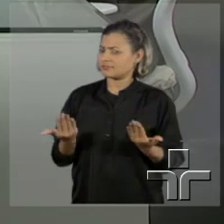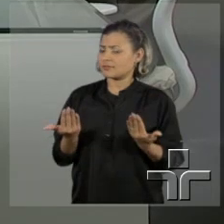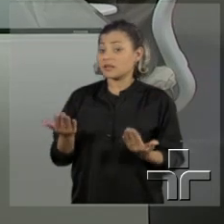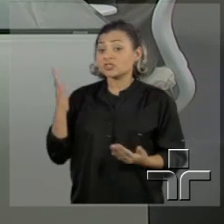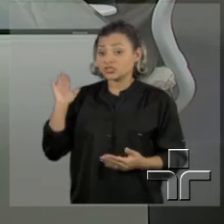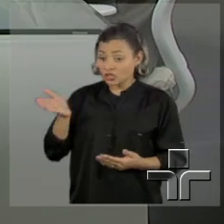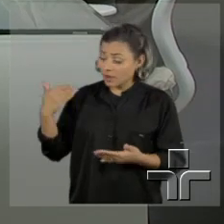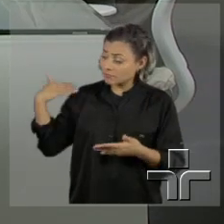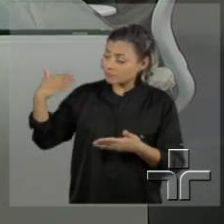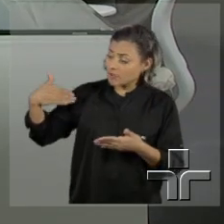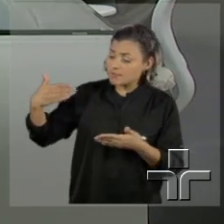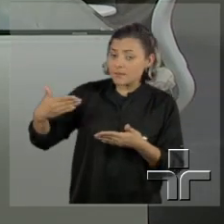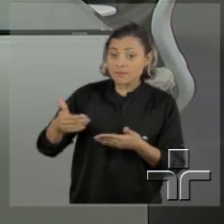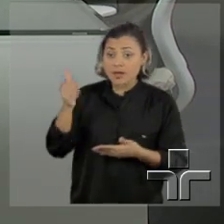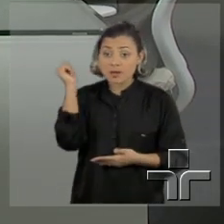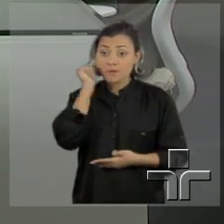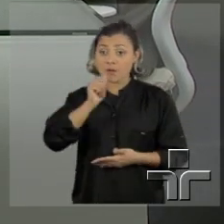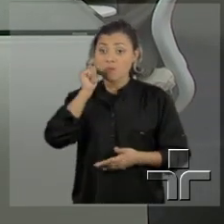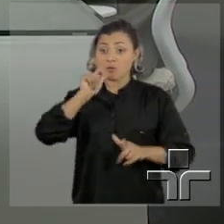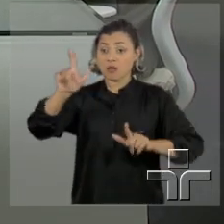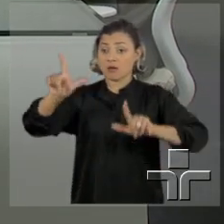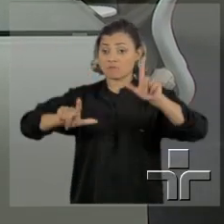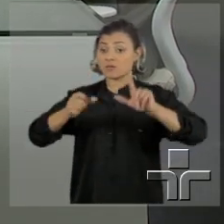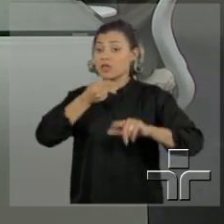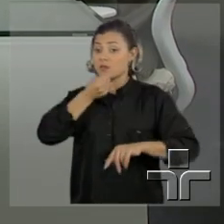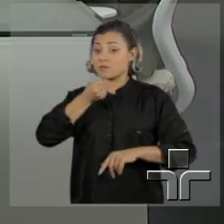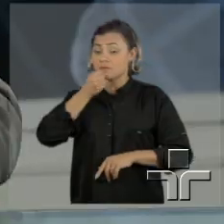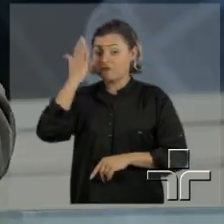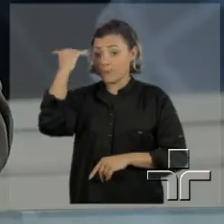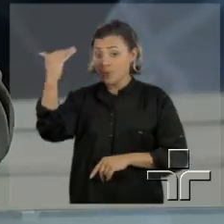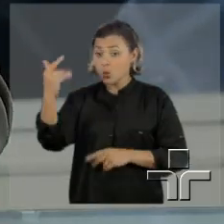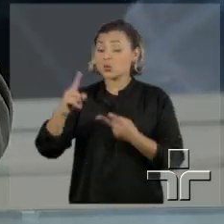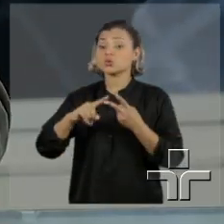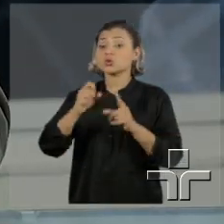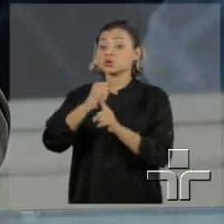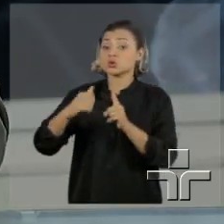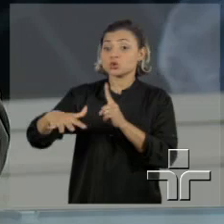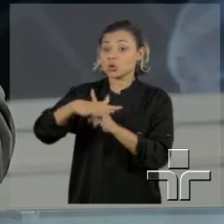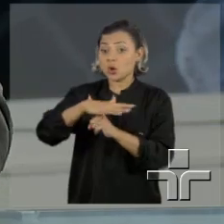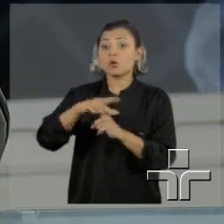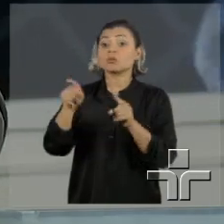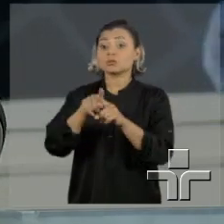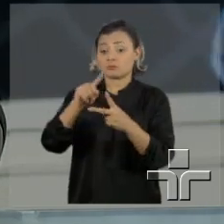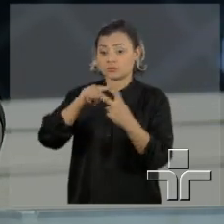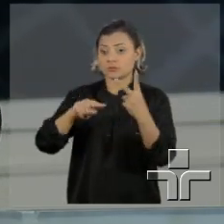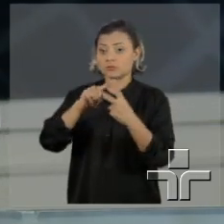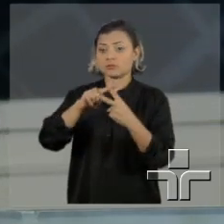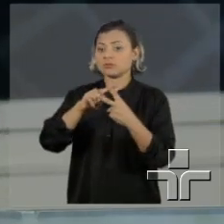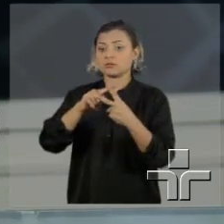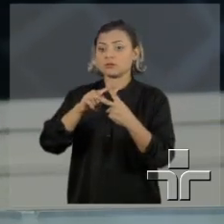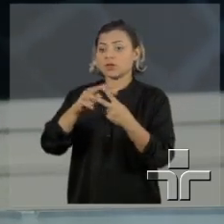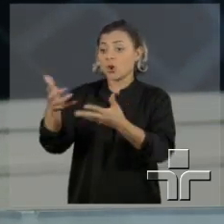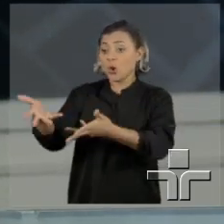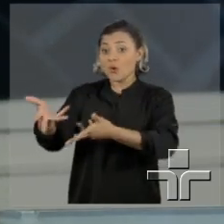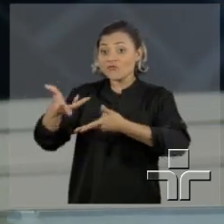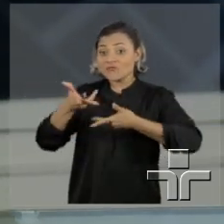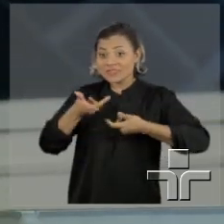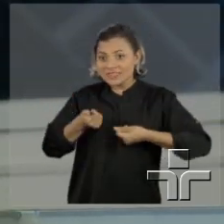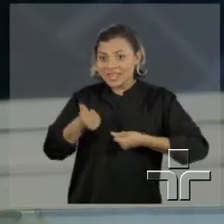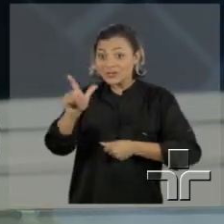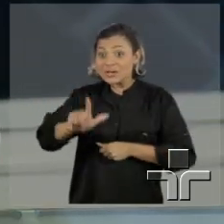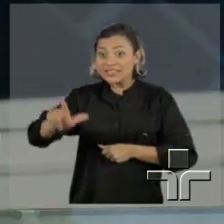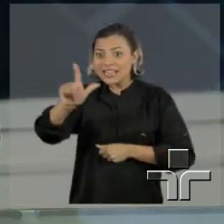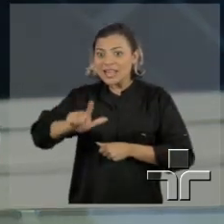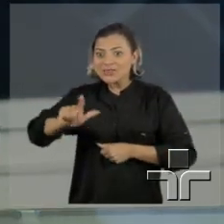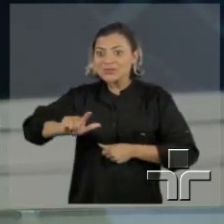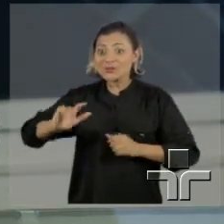dias, uma jornalista muito renomada, um sociólogo muito renomado foram desconvidados para uma festa literária. Por quê?